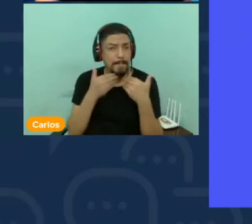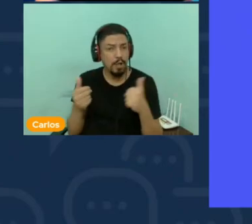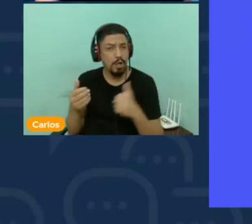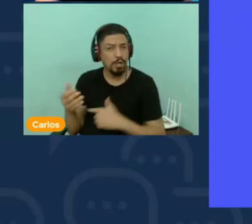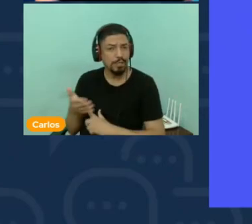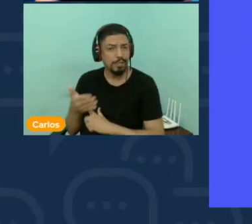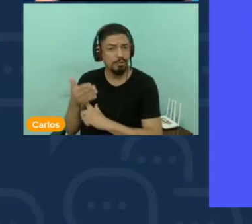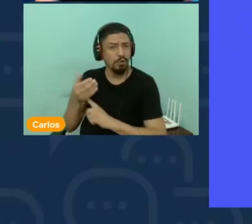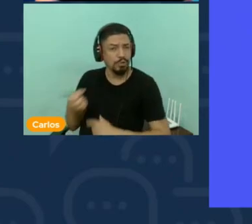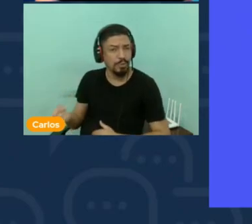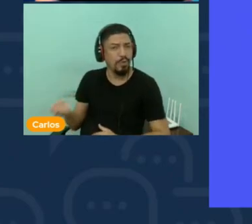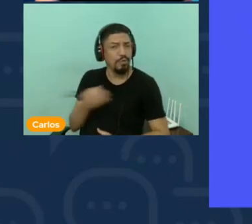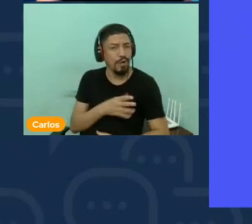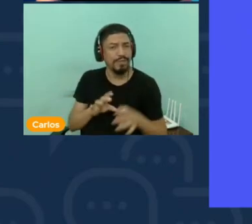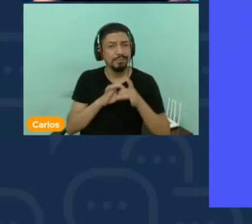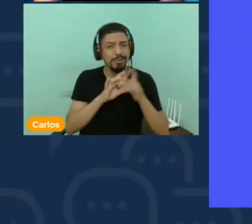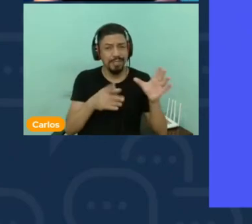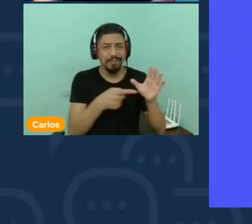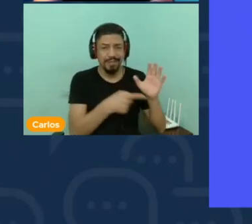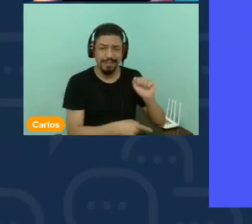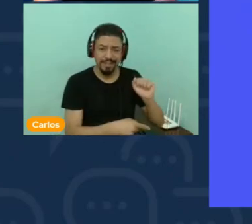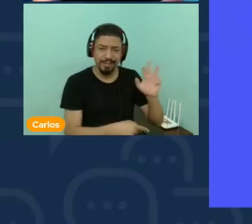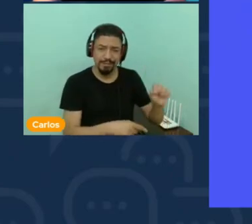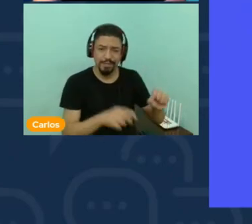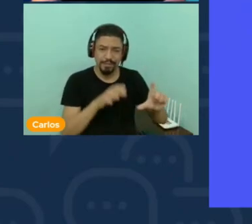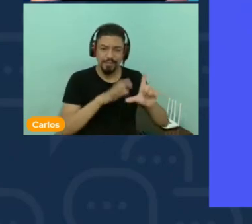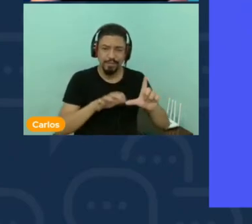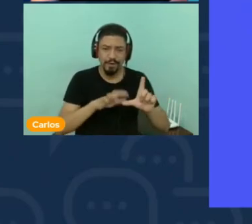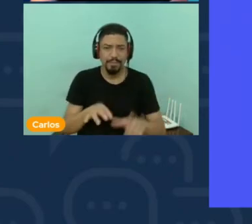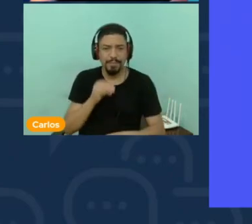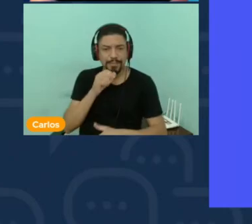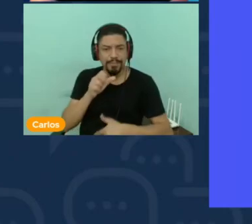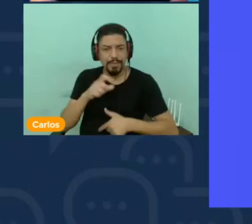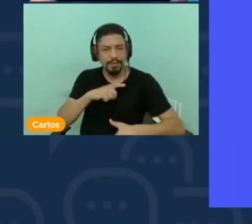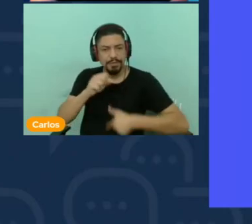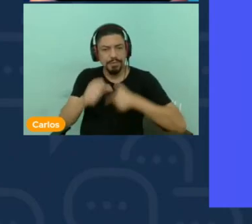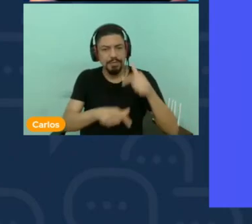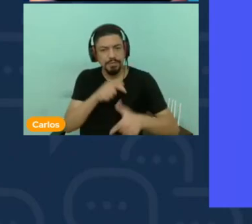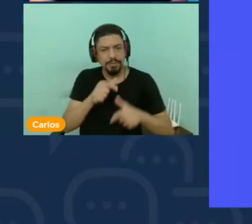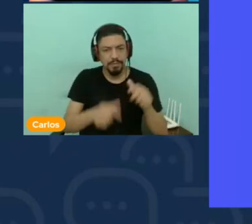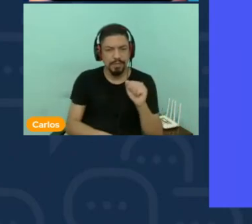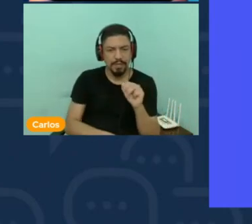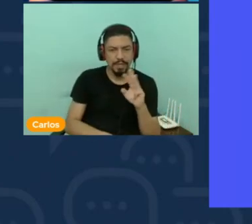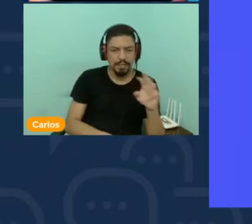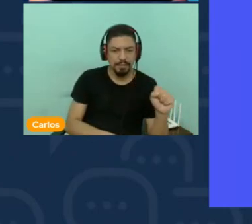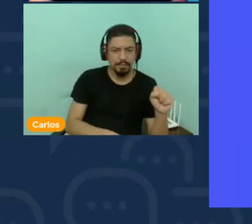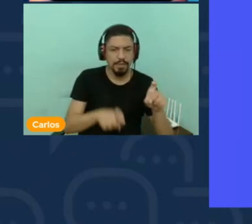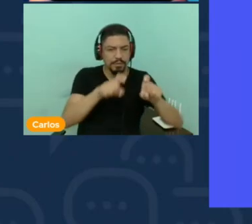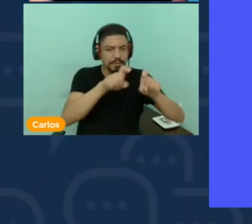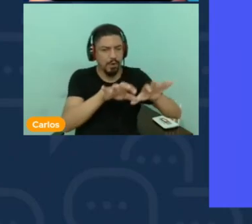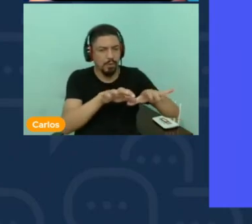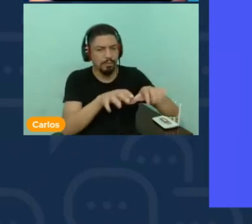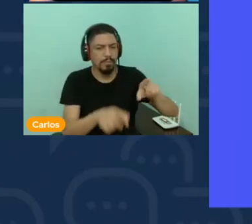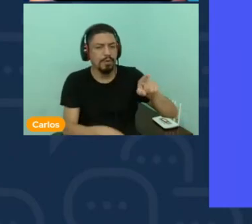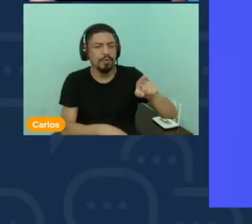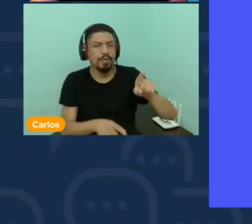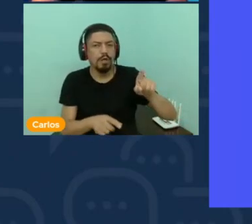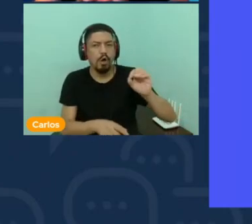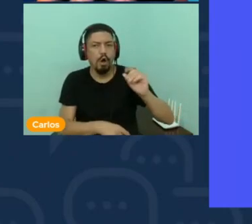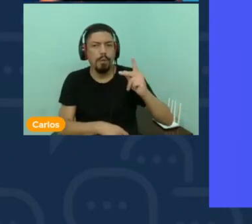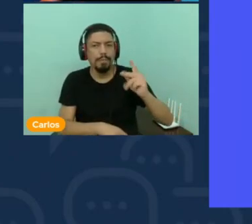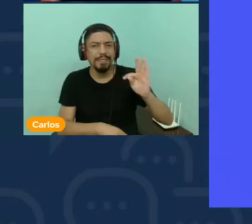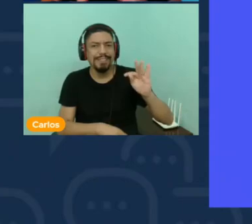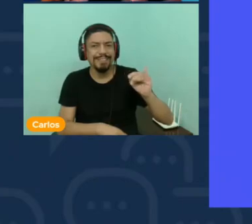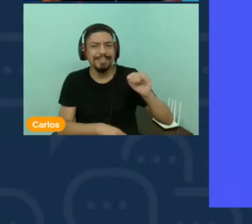ponta. Um desses serviços, por exemplo, é o AWS Computer Optimizer. Qual